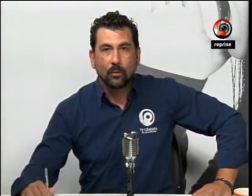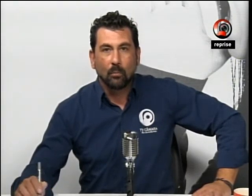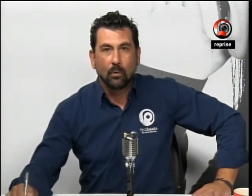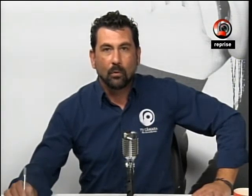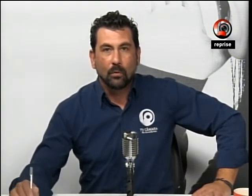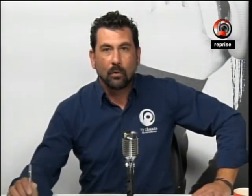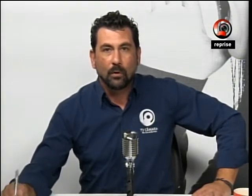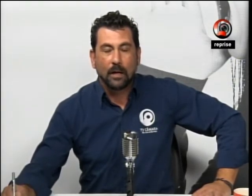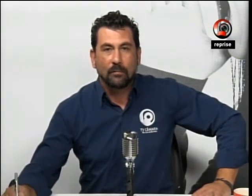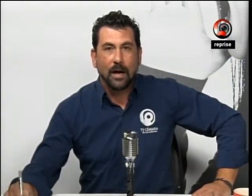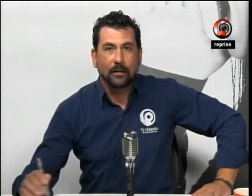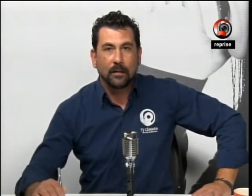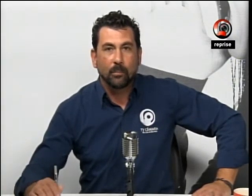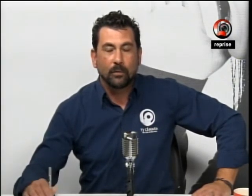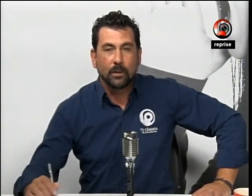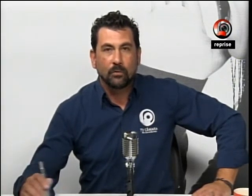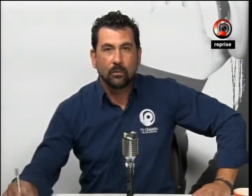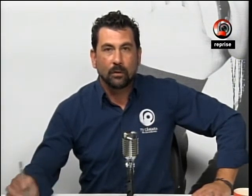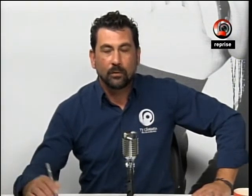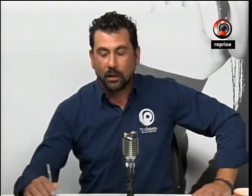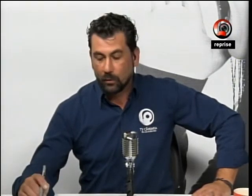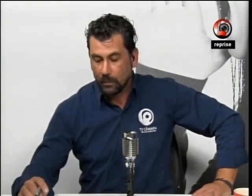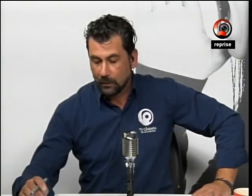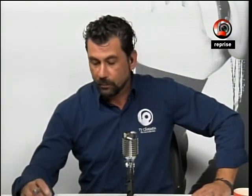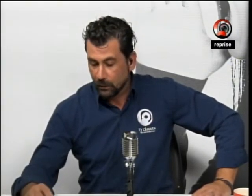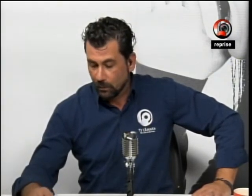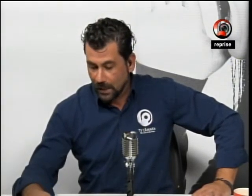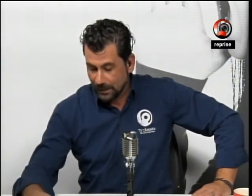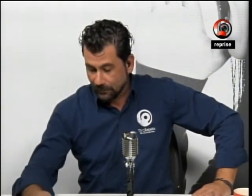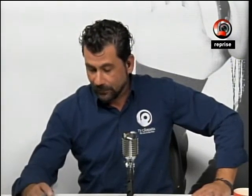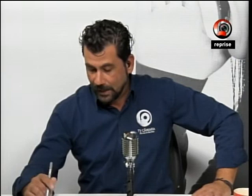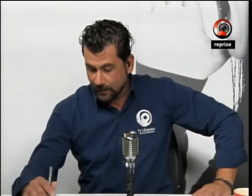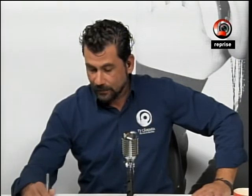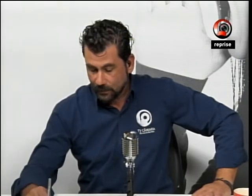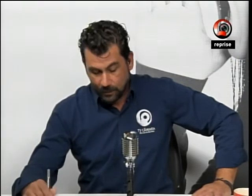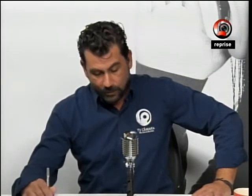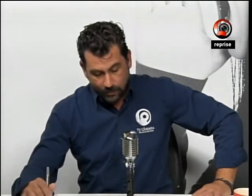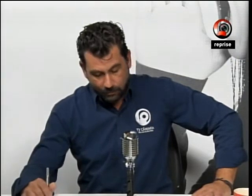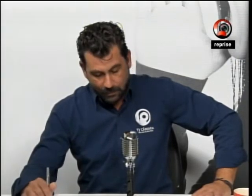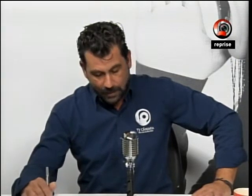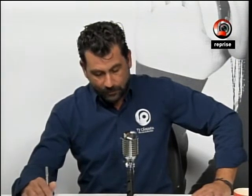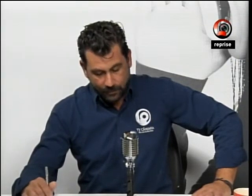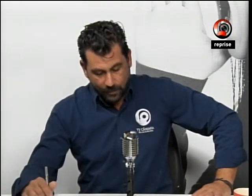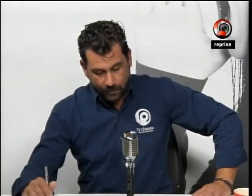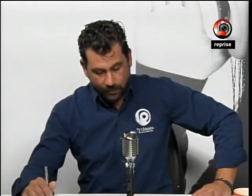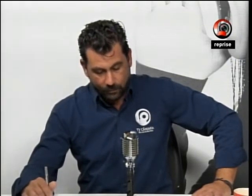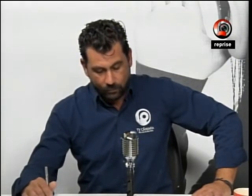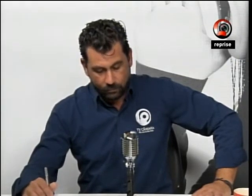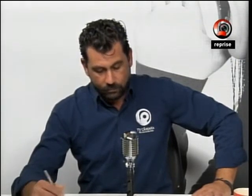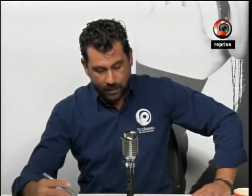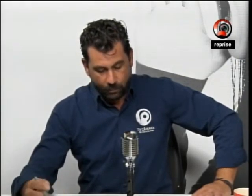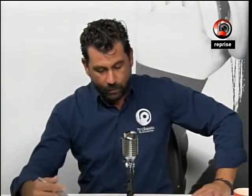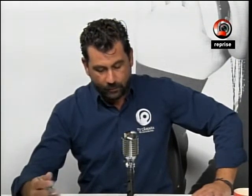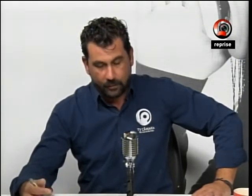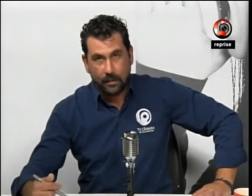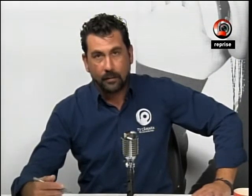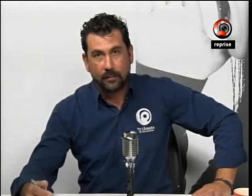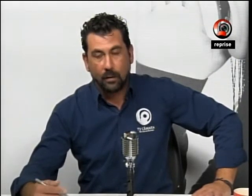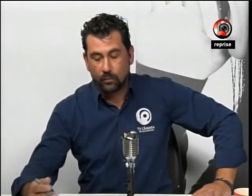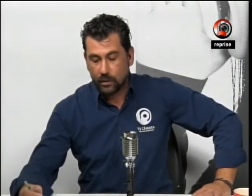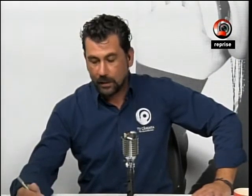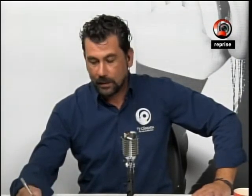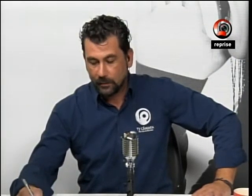aí tomou Coronavac e depois mentiu que não tinha tomado para tomar da Pfizer, mas tem depois